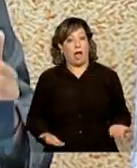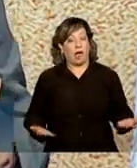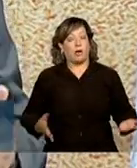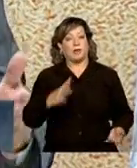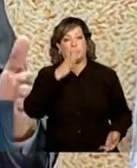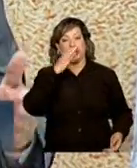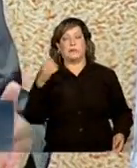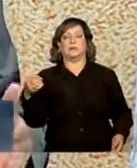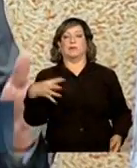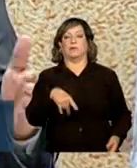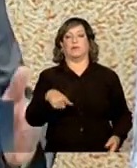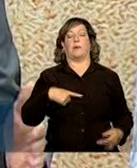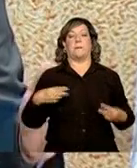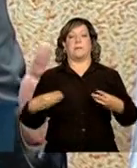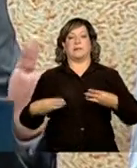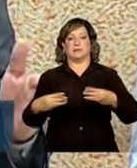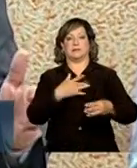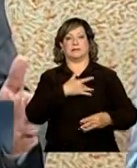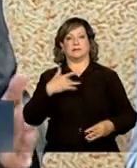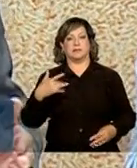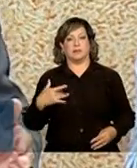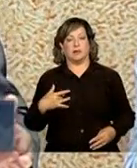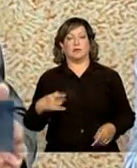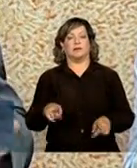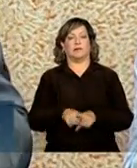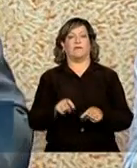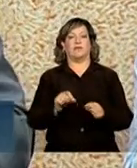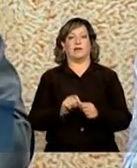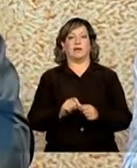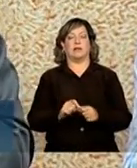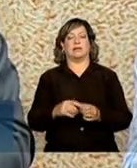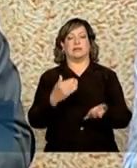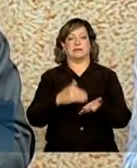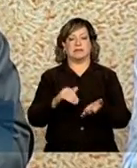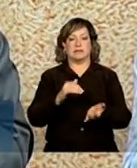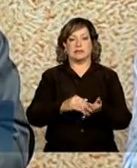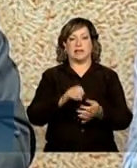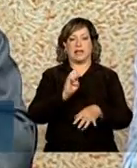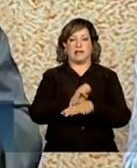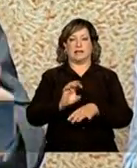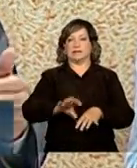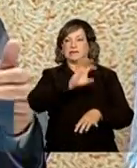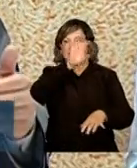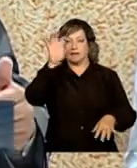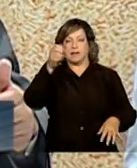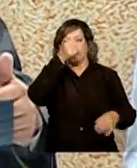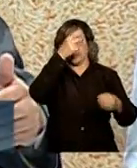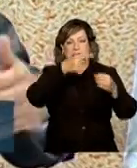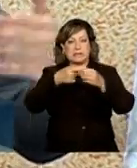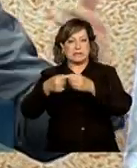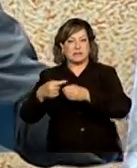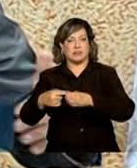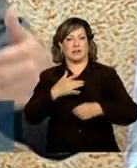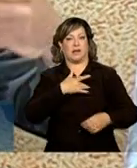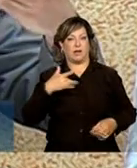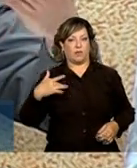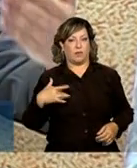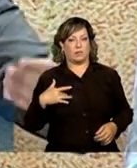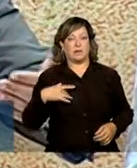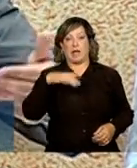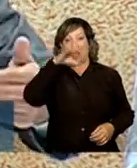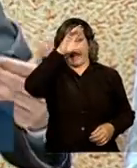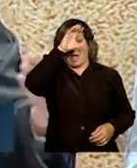o estímulo que o ministério da saúde fará paraas secretarias estaduais municipais de saúde eh aprendendo com